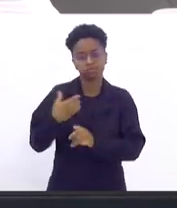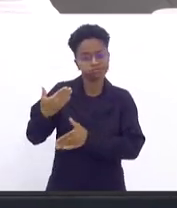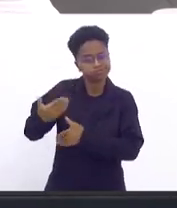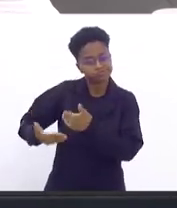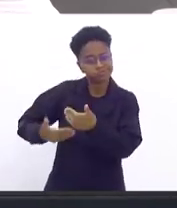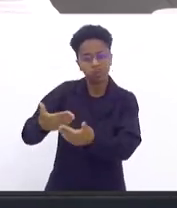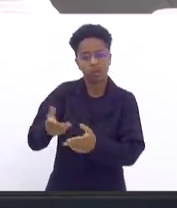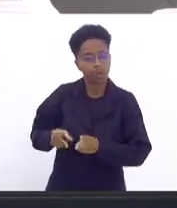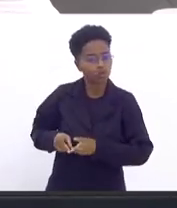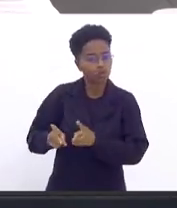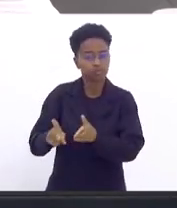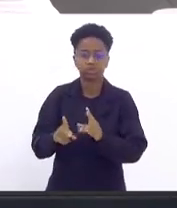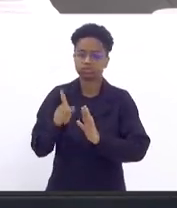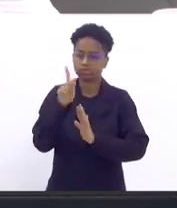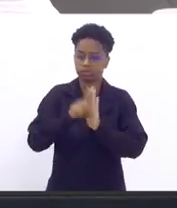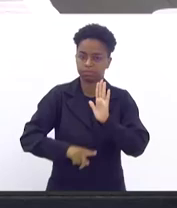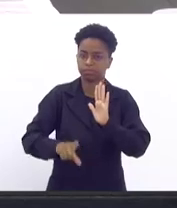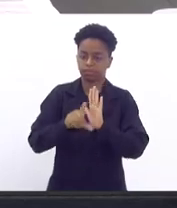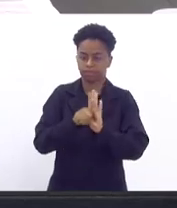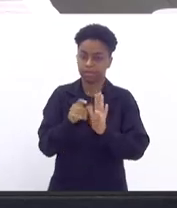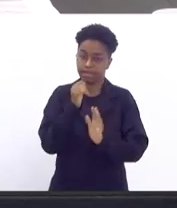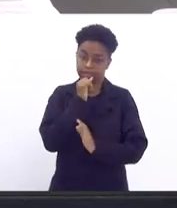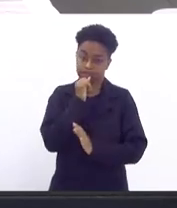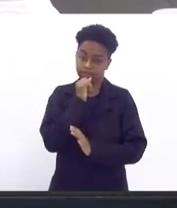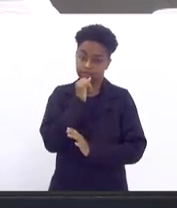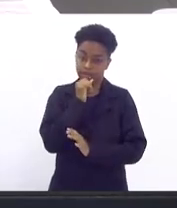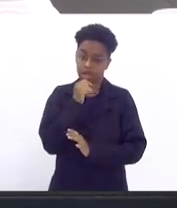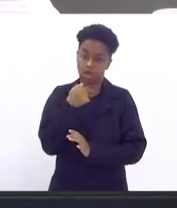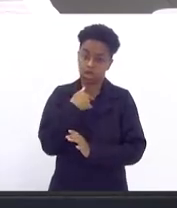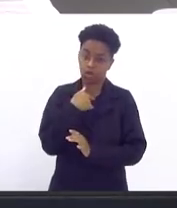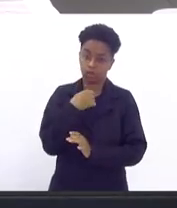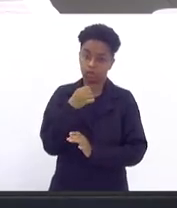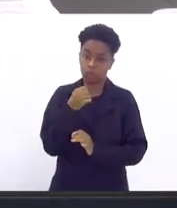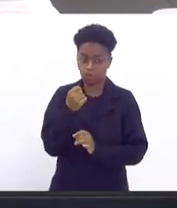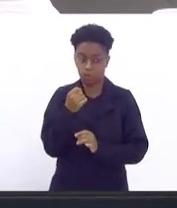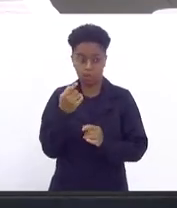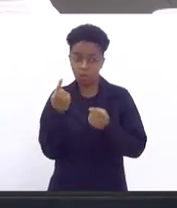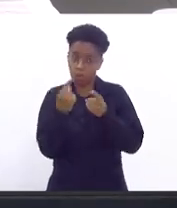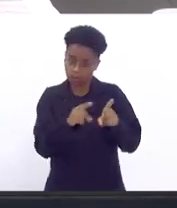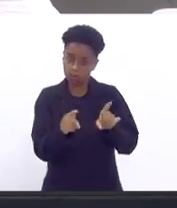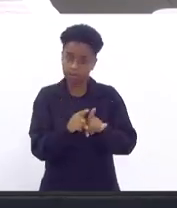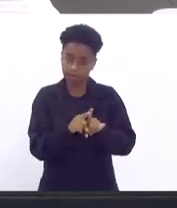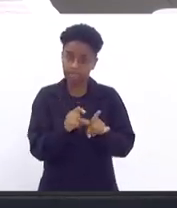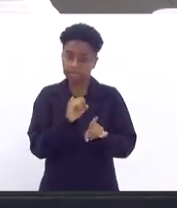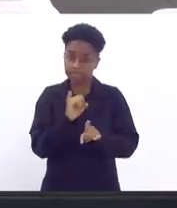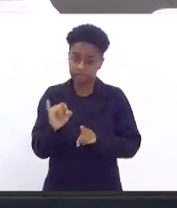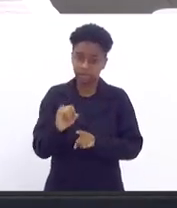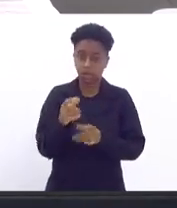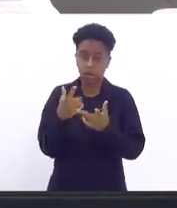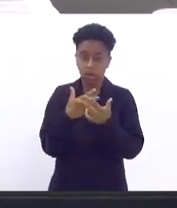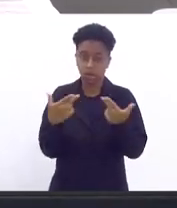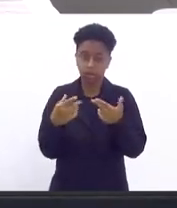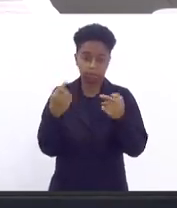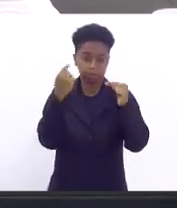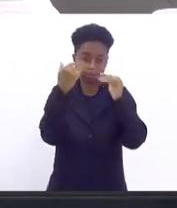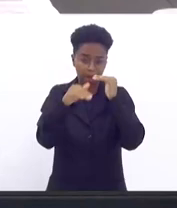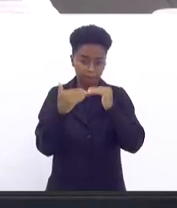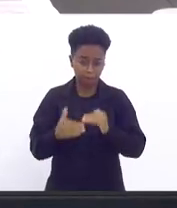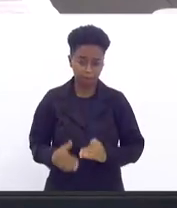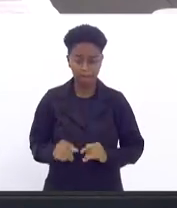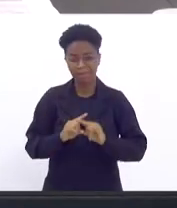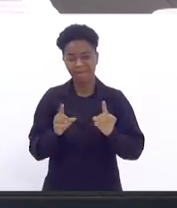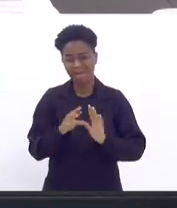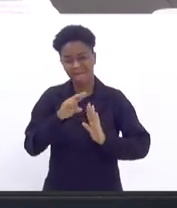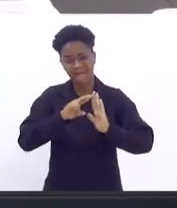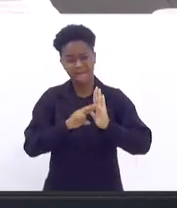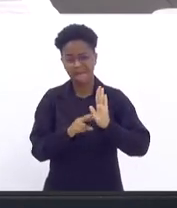andar com os pls eu assim o caso isma Eu também sou contra viu Presidente caso mas o regramento eu não